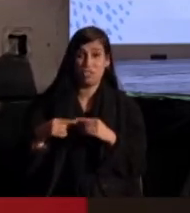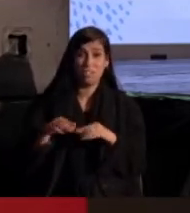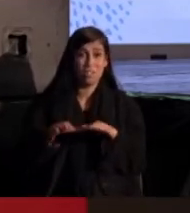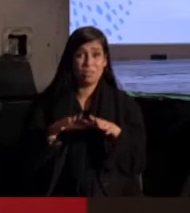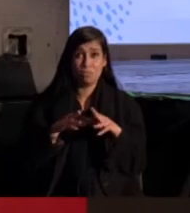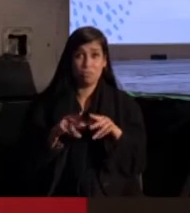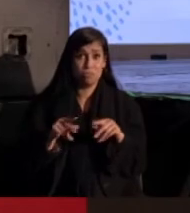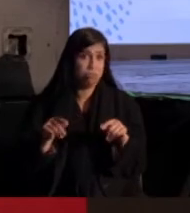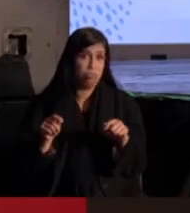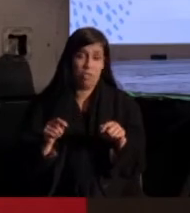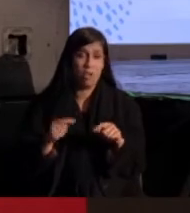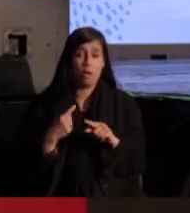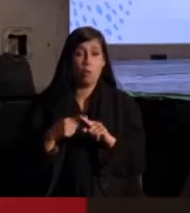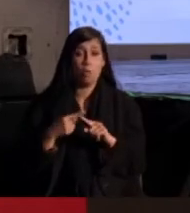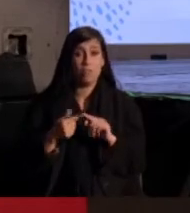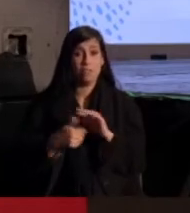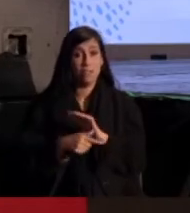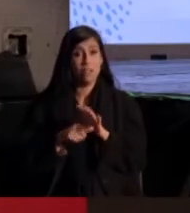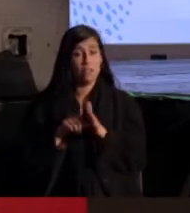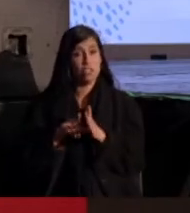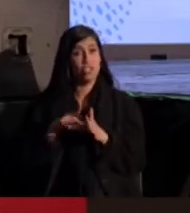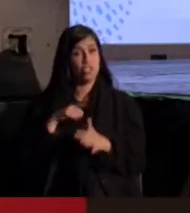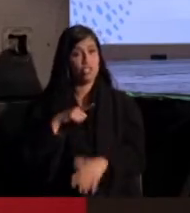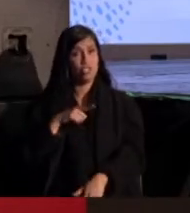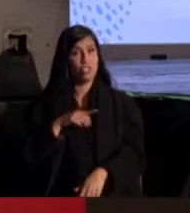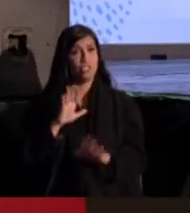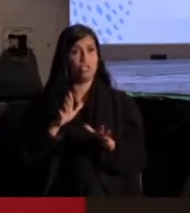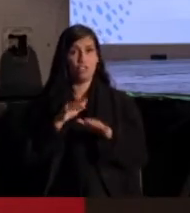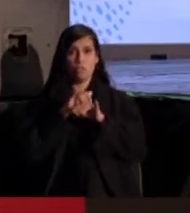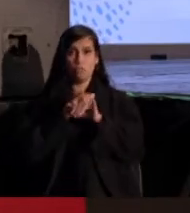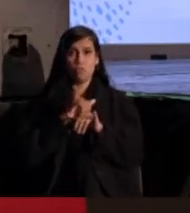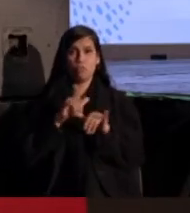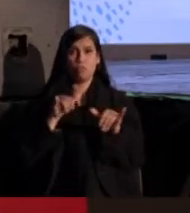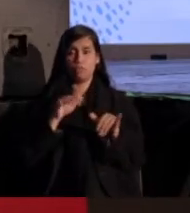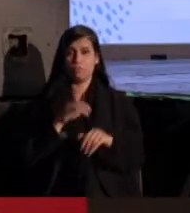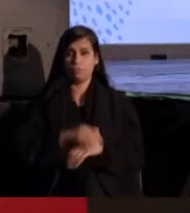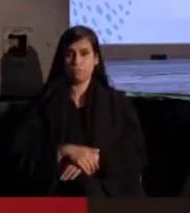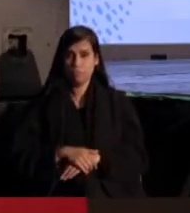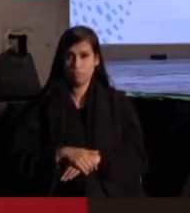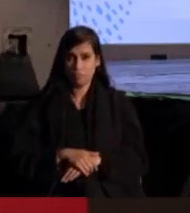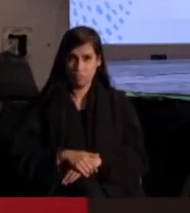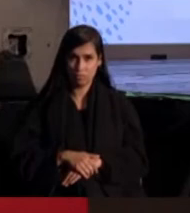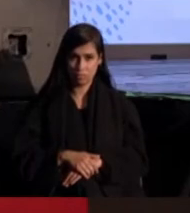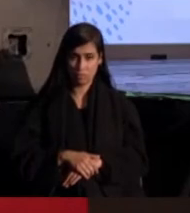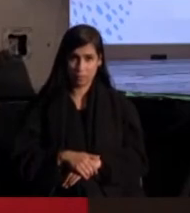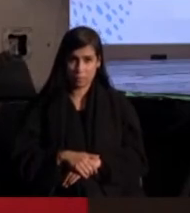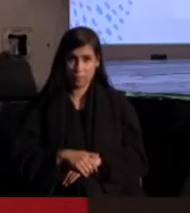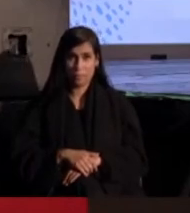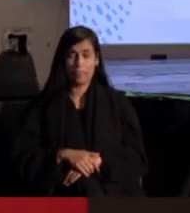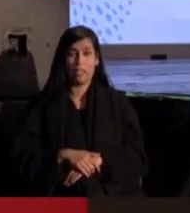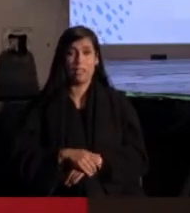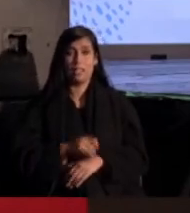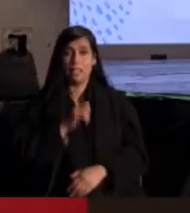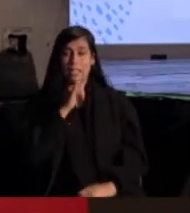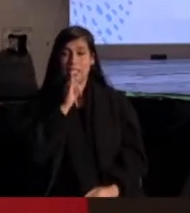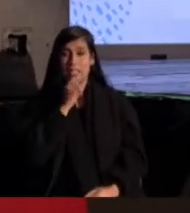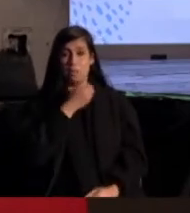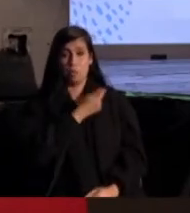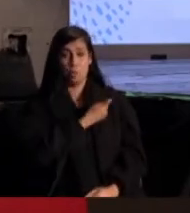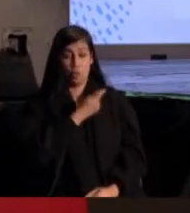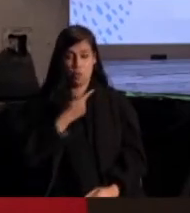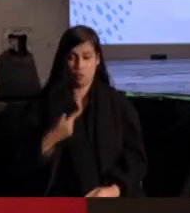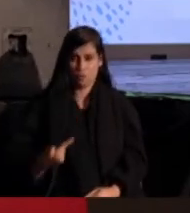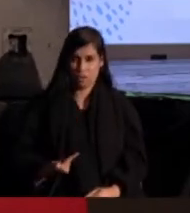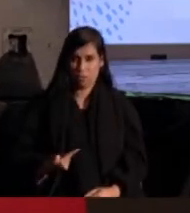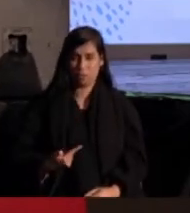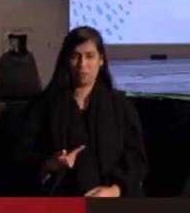E que já tinha um anúncio. O SUS em São Paulo, na sucessão do governo da Luiza Erundina,